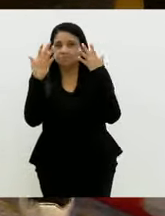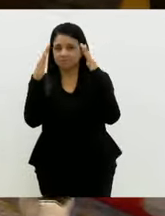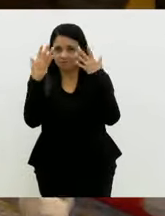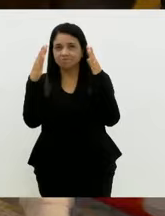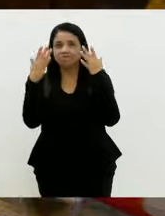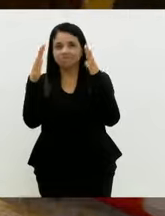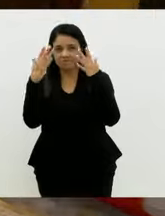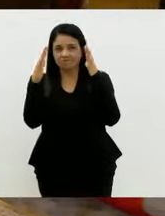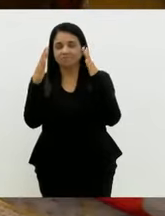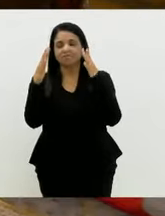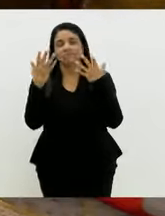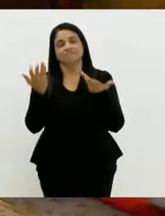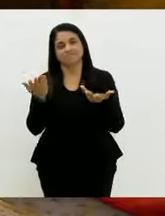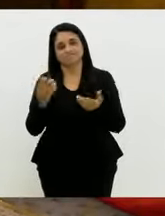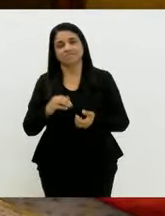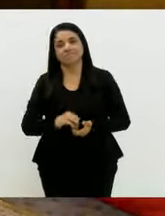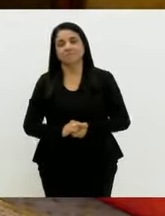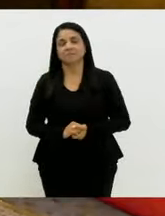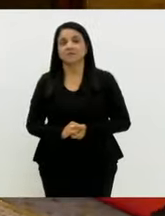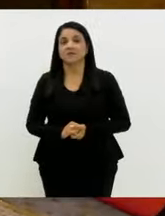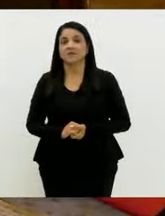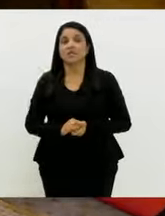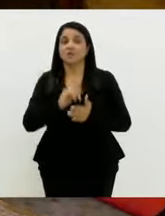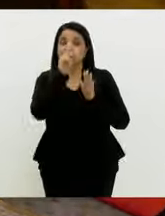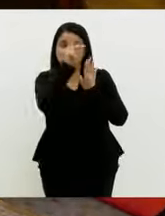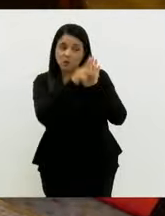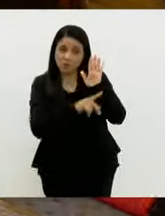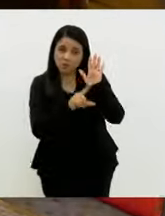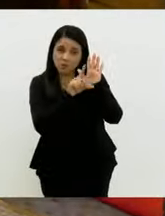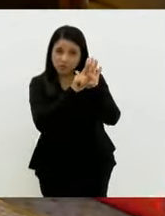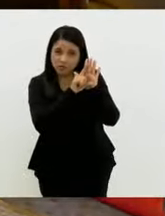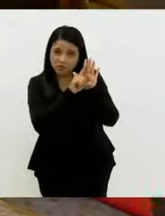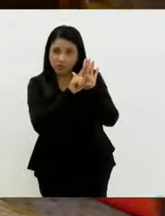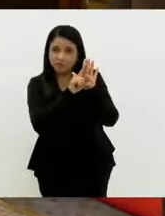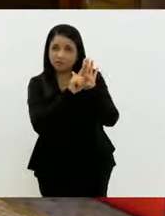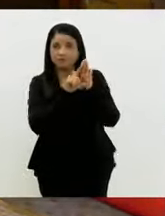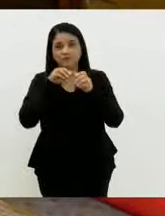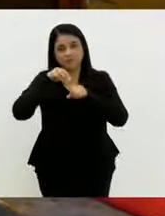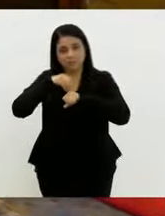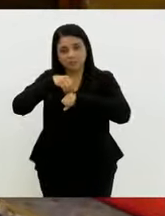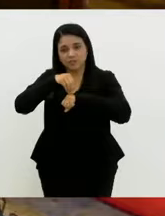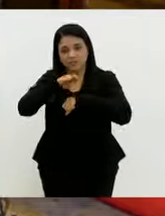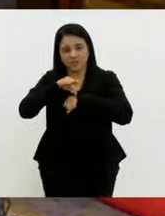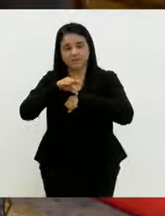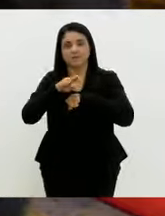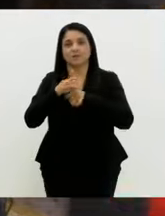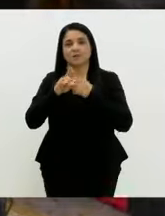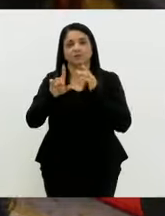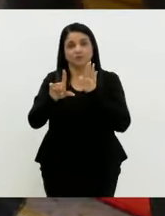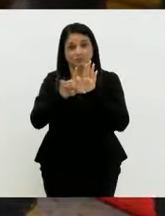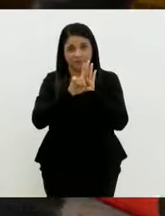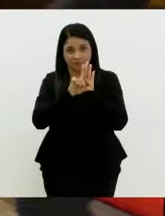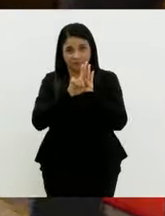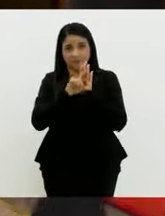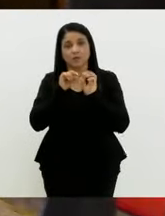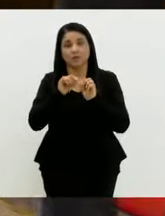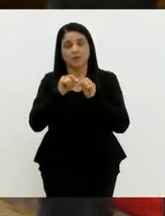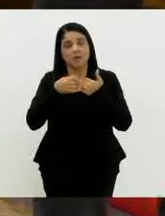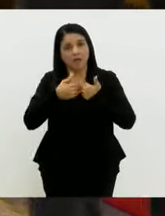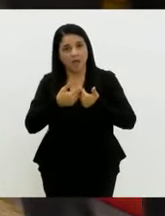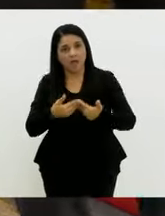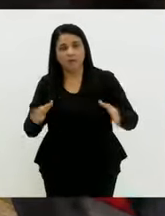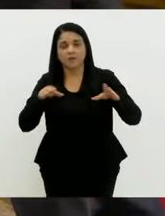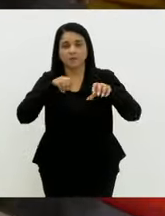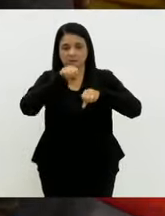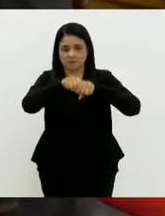muito por isso. E com relação ao projeto de lei, a nossa indicação legislativa, que trata da reabertura dos bicicletários nas